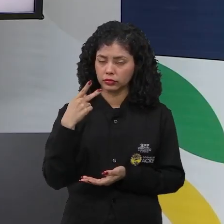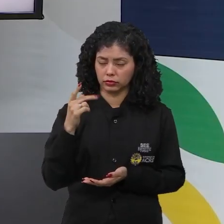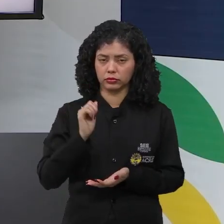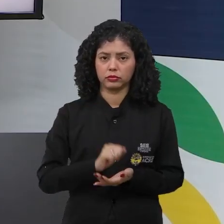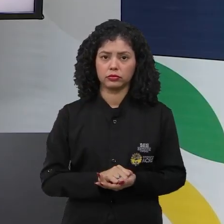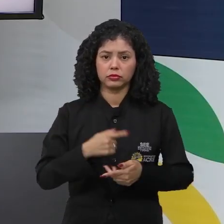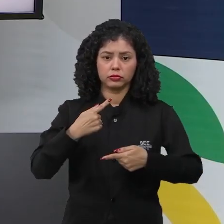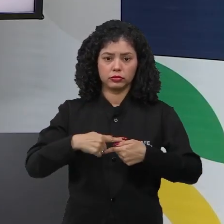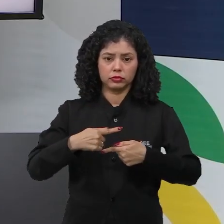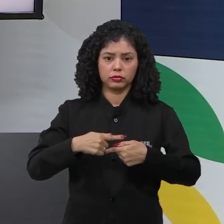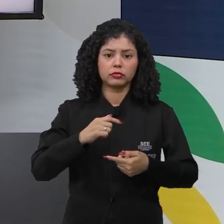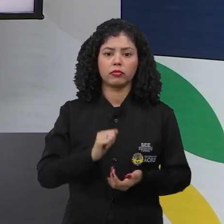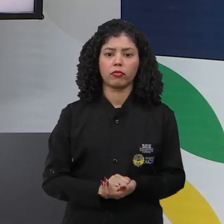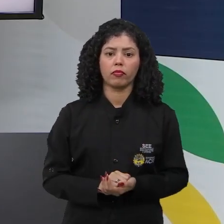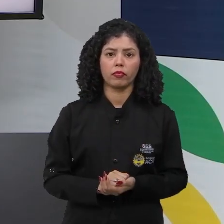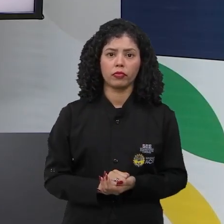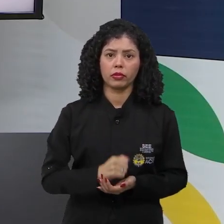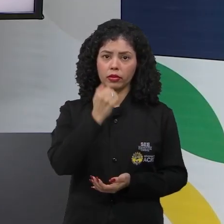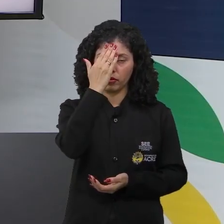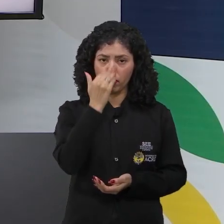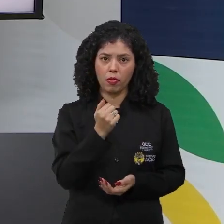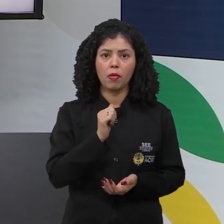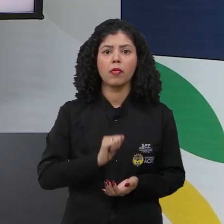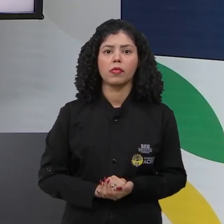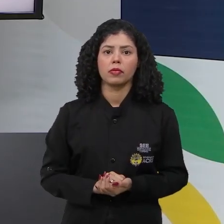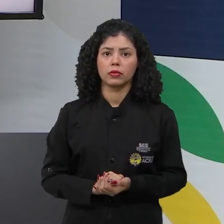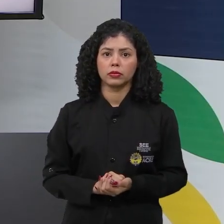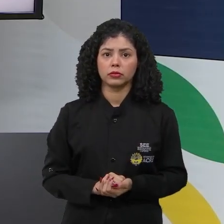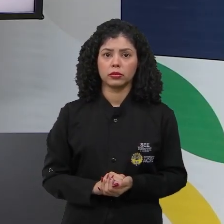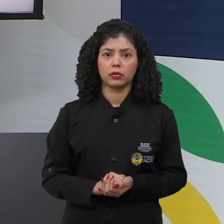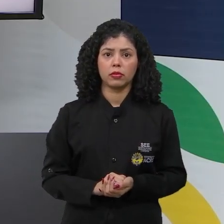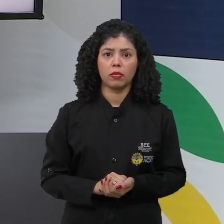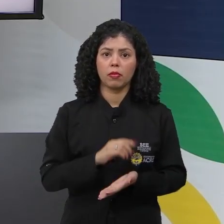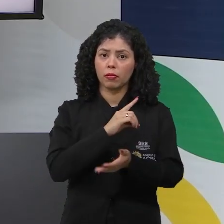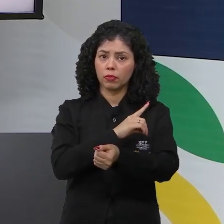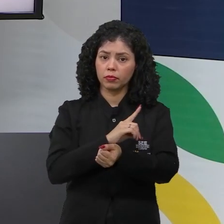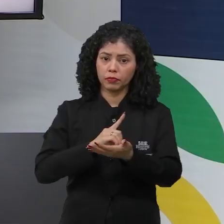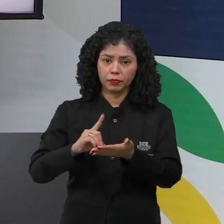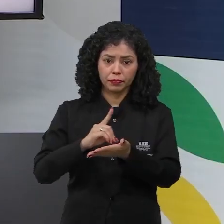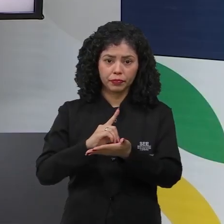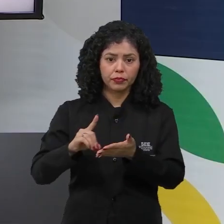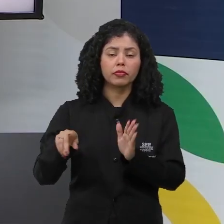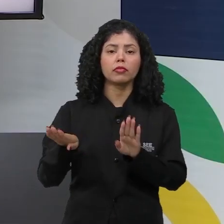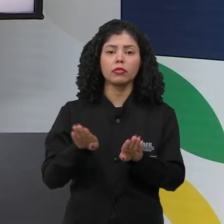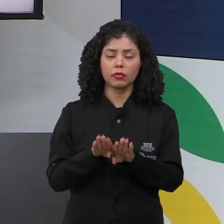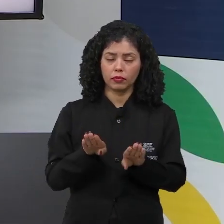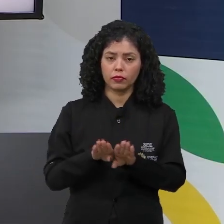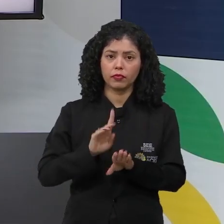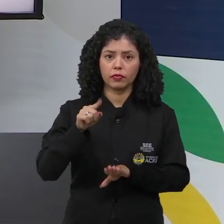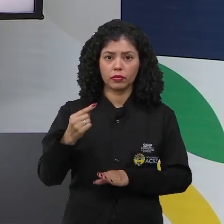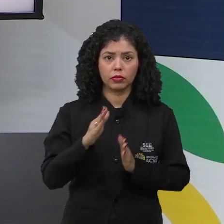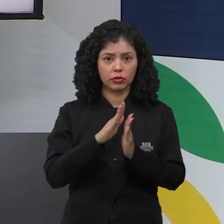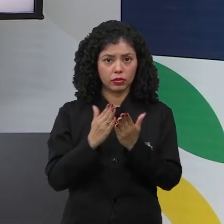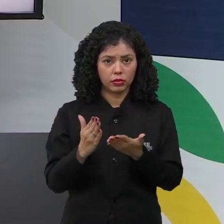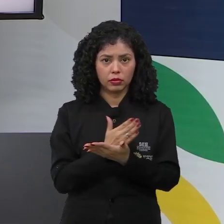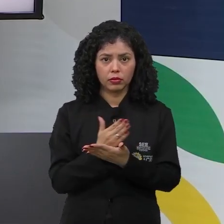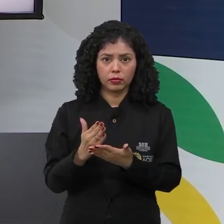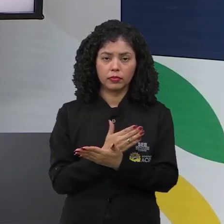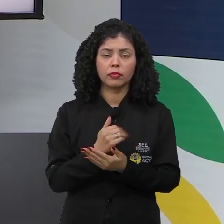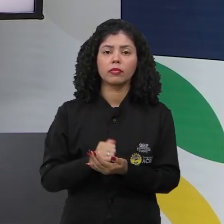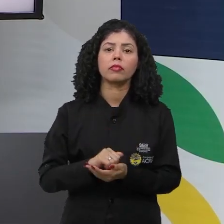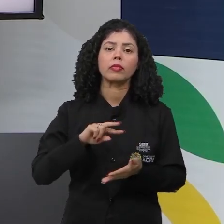de gramática. Sabe o exemplo do dicionário? O dicionário também são aqueles livrinhos que vêm